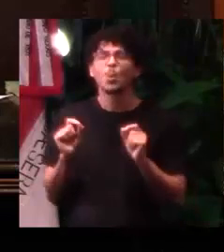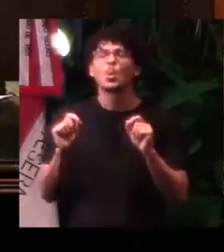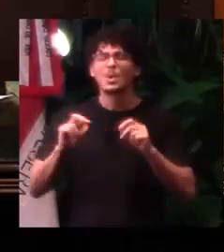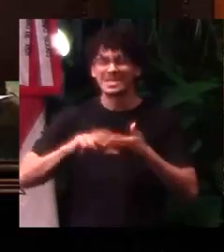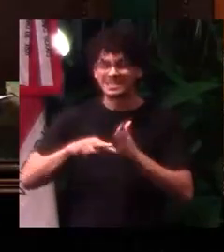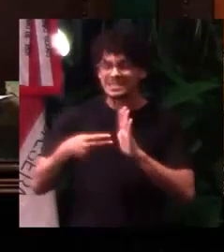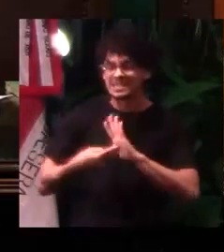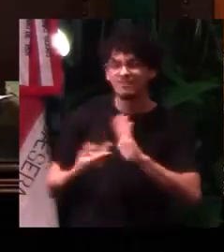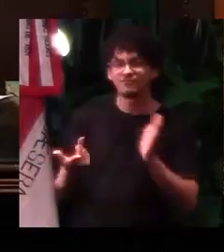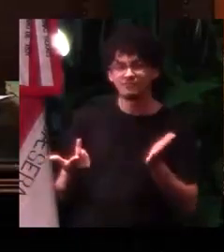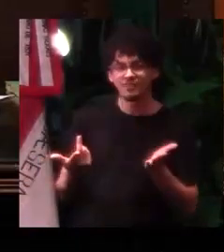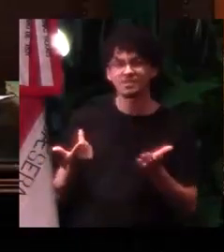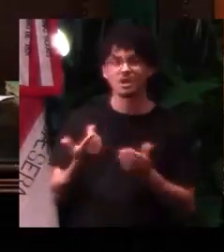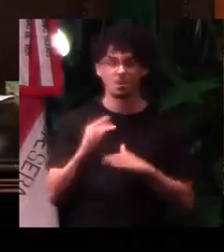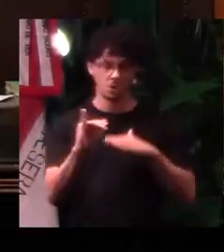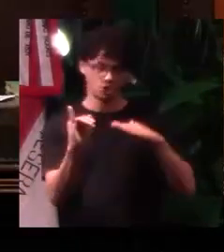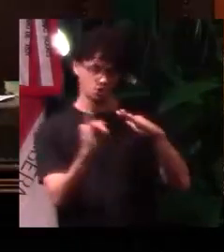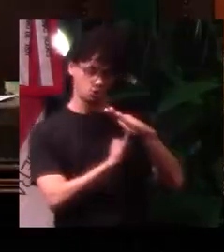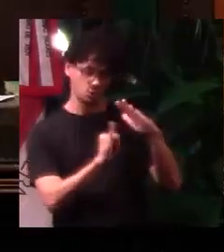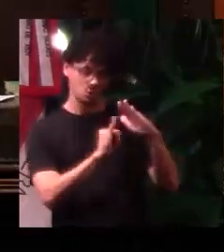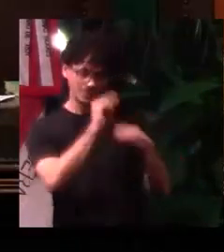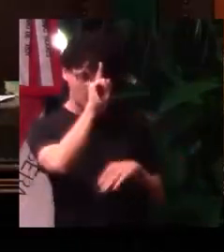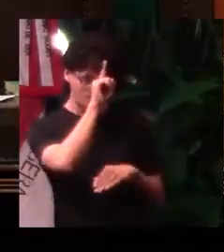uma instituição fictícia?